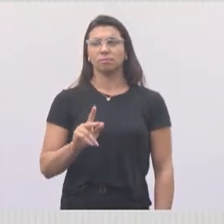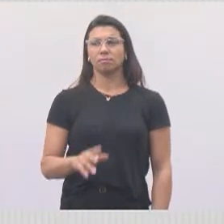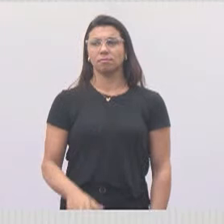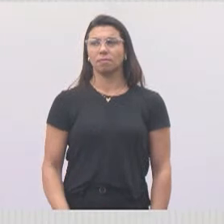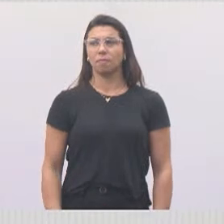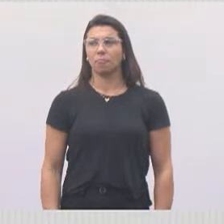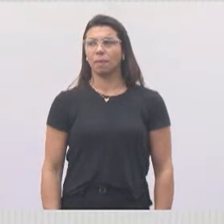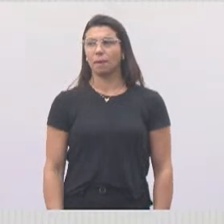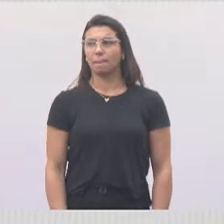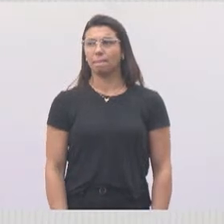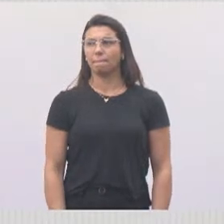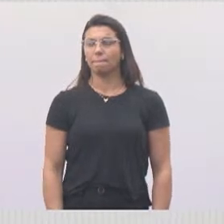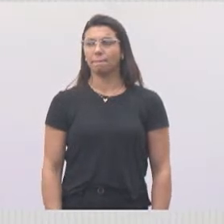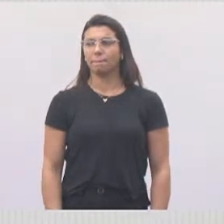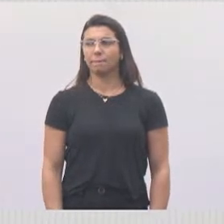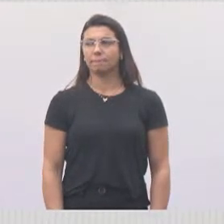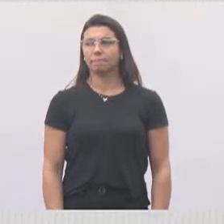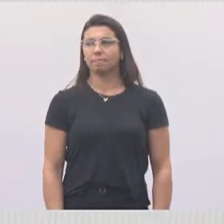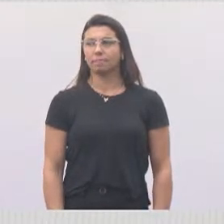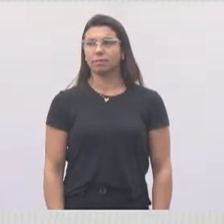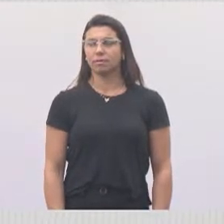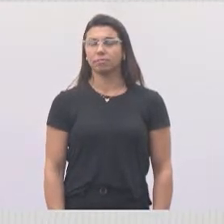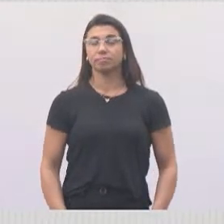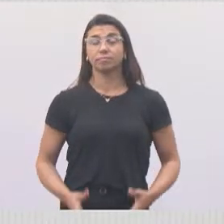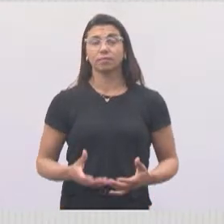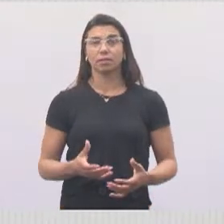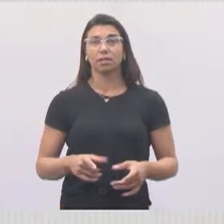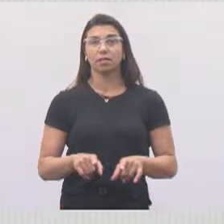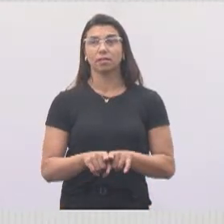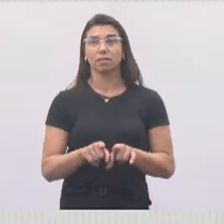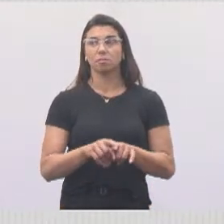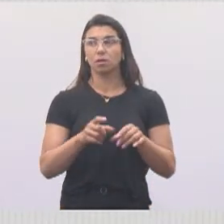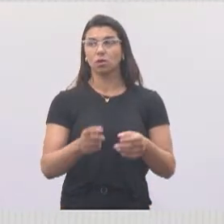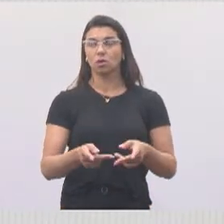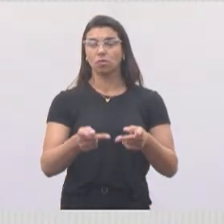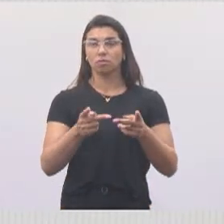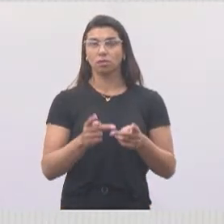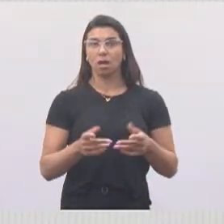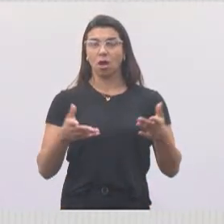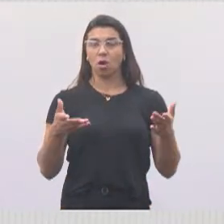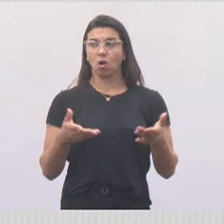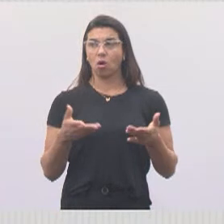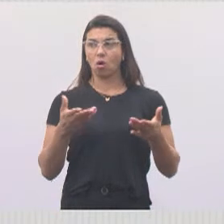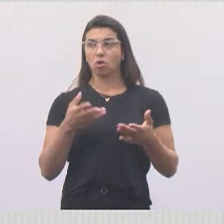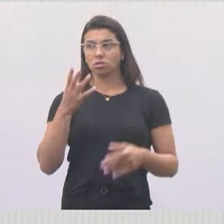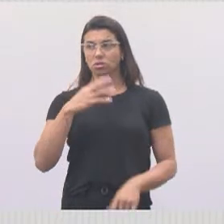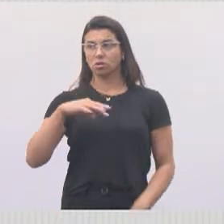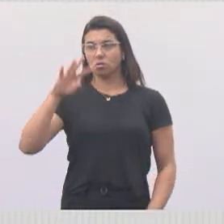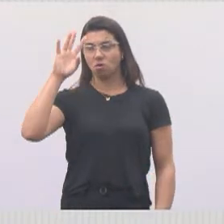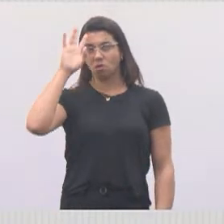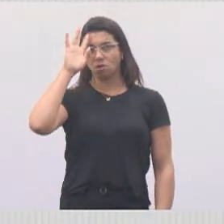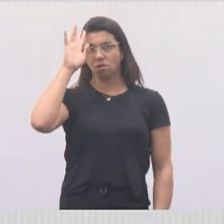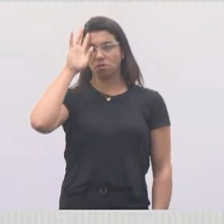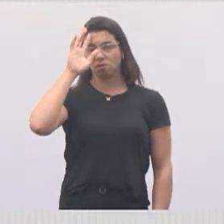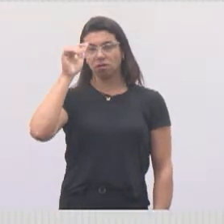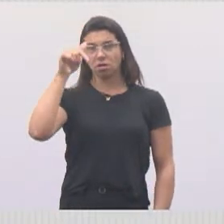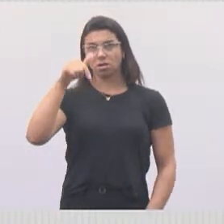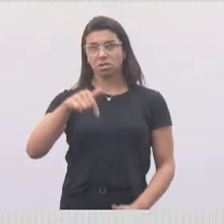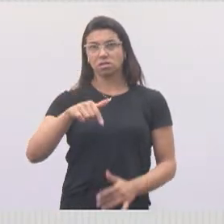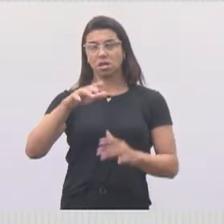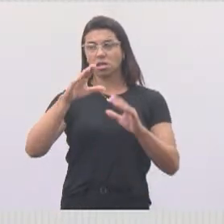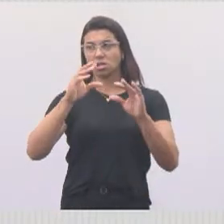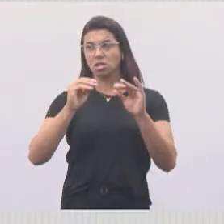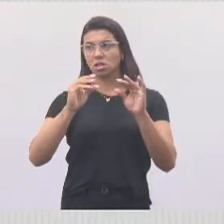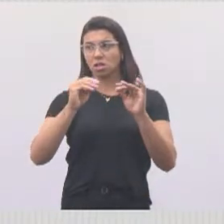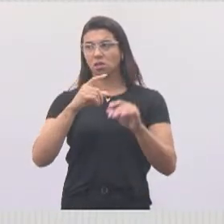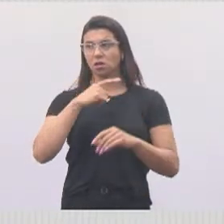Pode ir para o próximo? E quero convidar para hoje. Hoje nós temos o Participa Jacareí